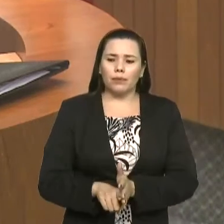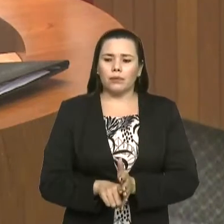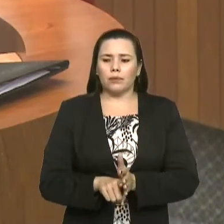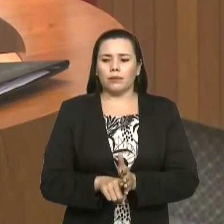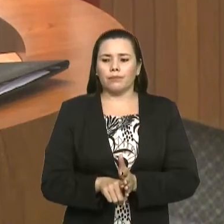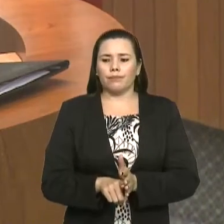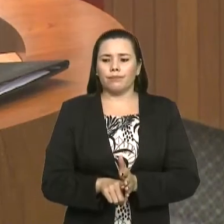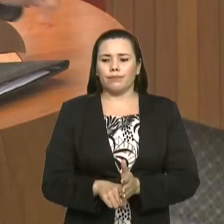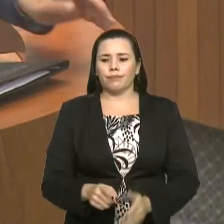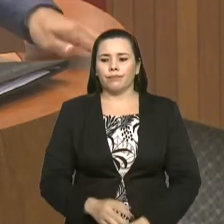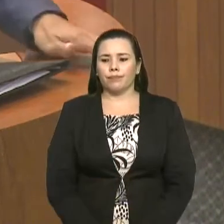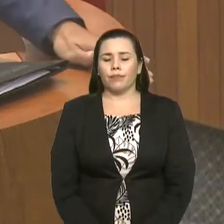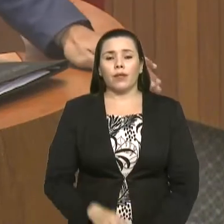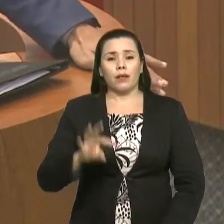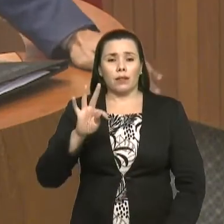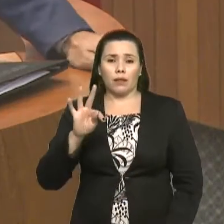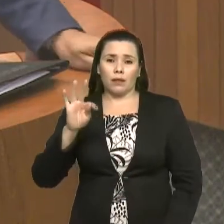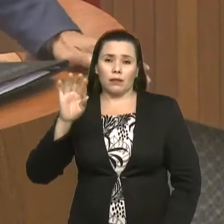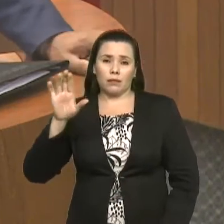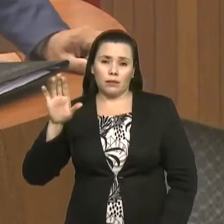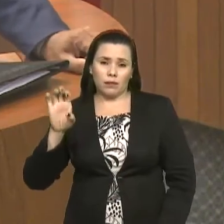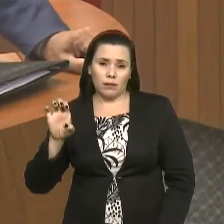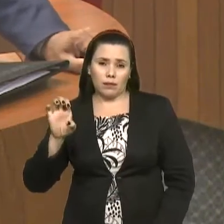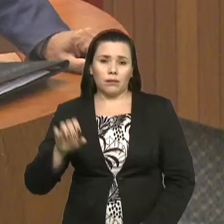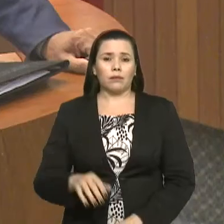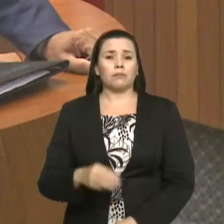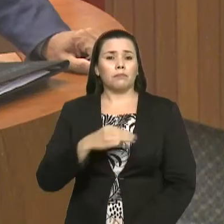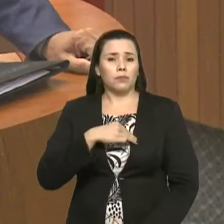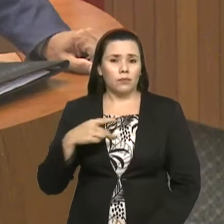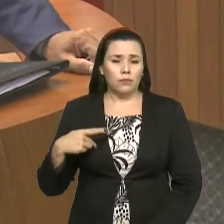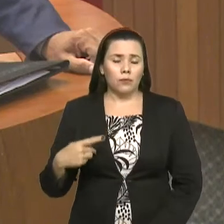Tribunal de Contas, Ministério Público.